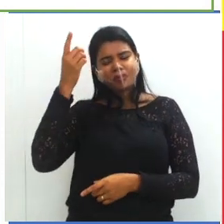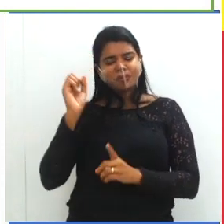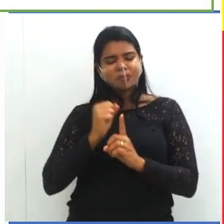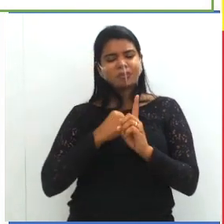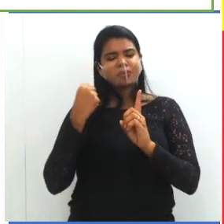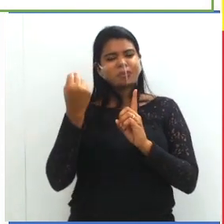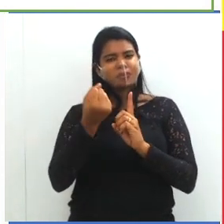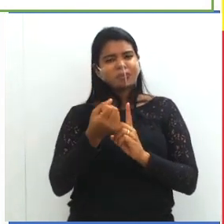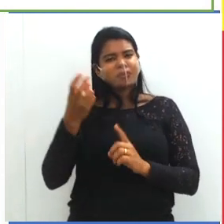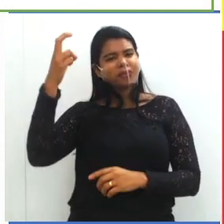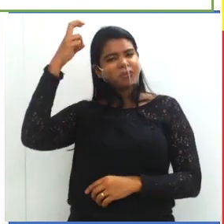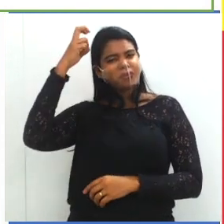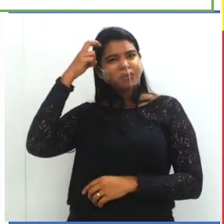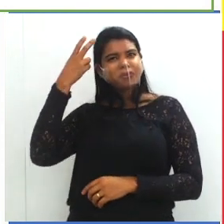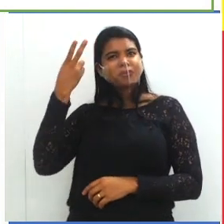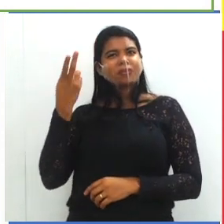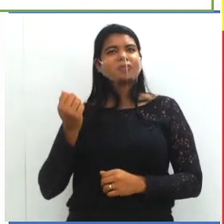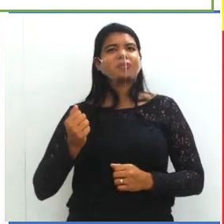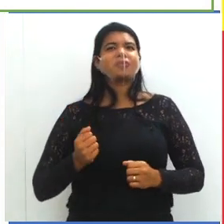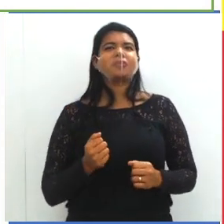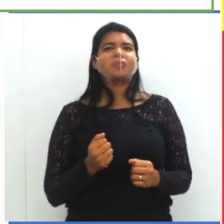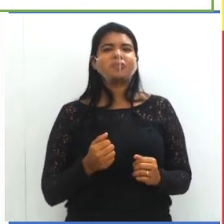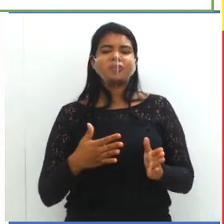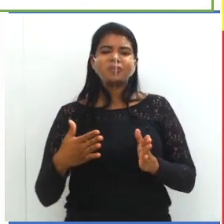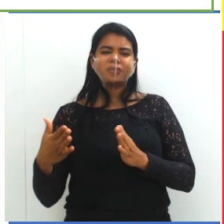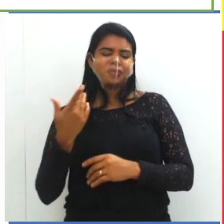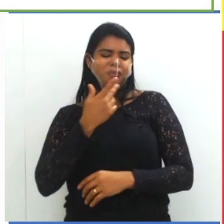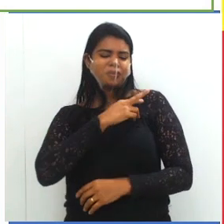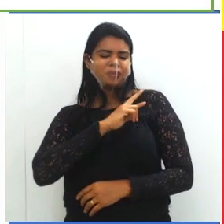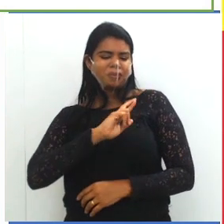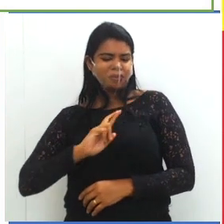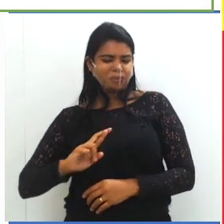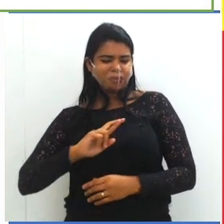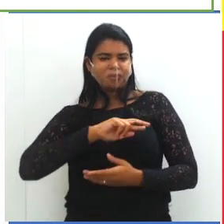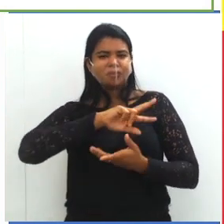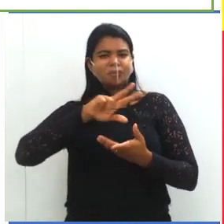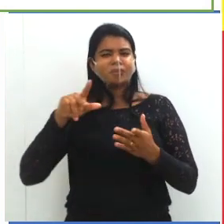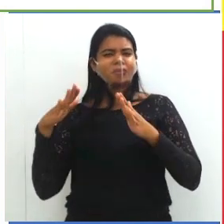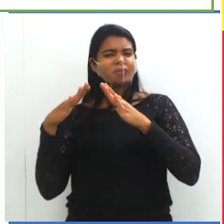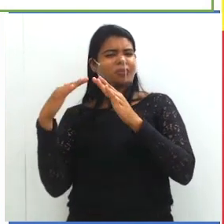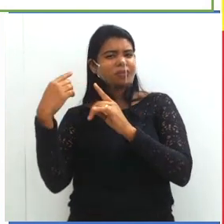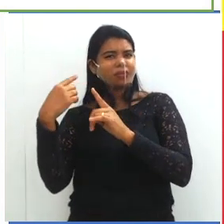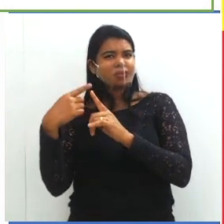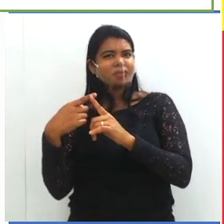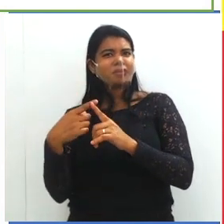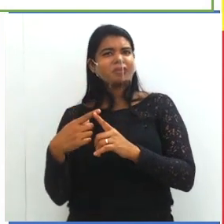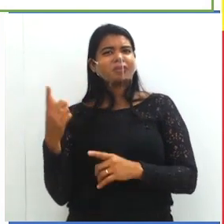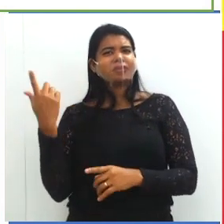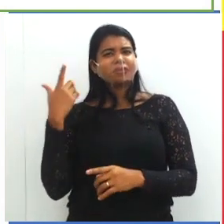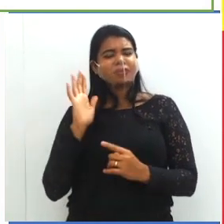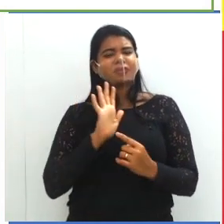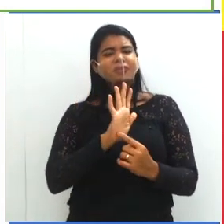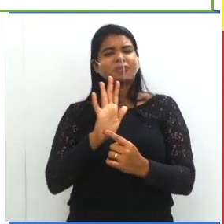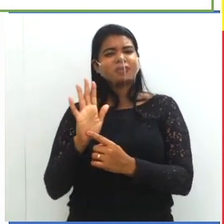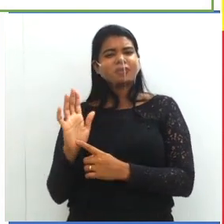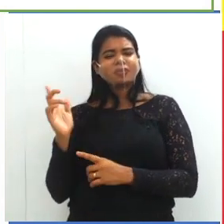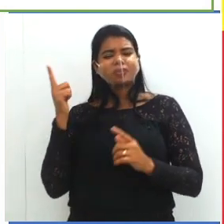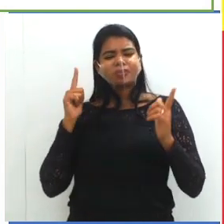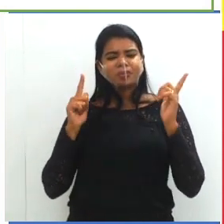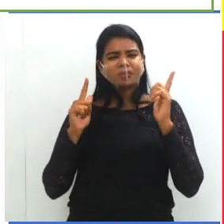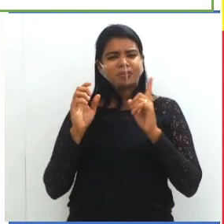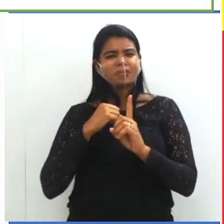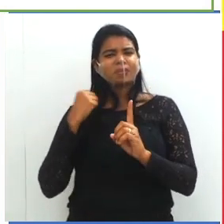ideológico, social, cultural, com a atuação das religiões, da igreja, é uma garantia das